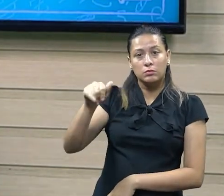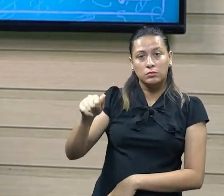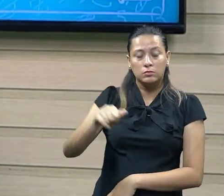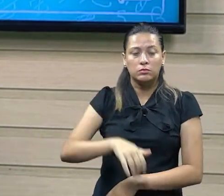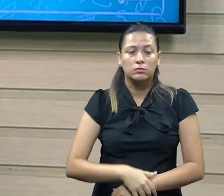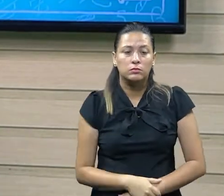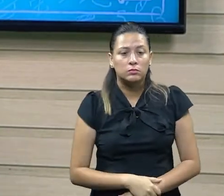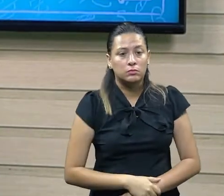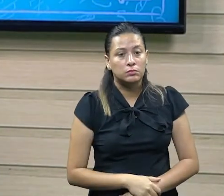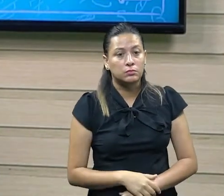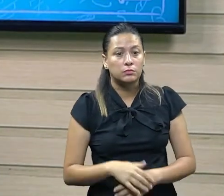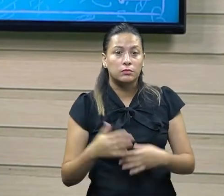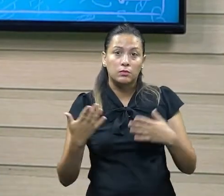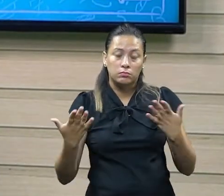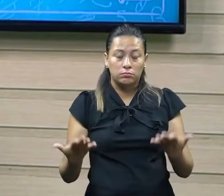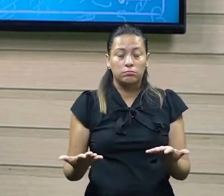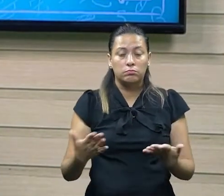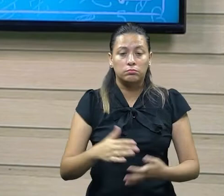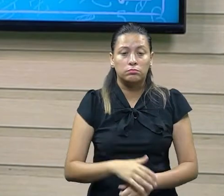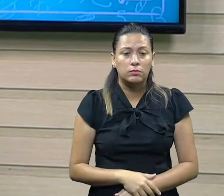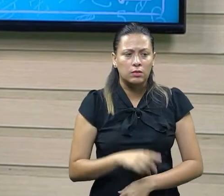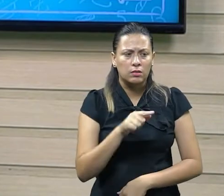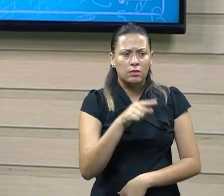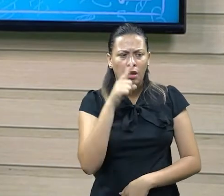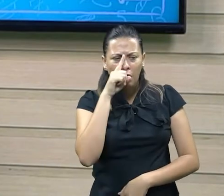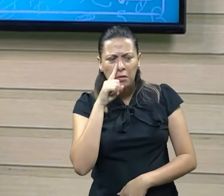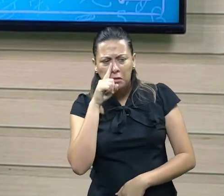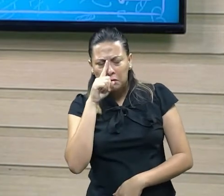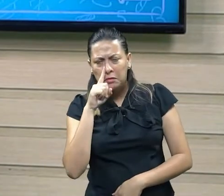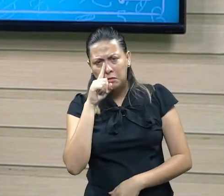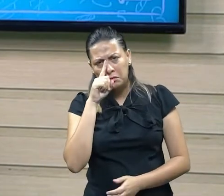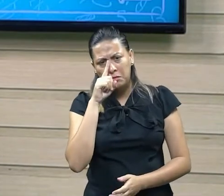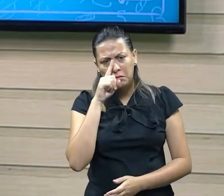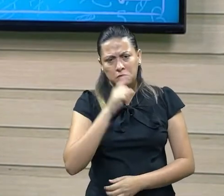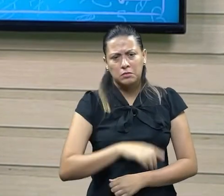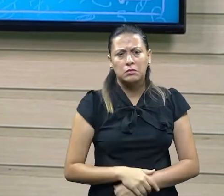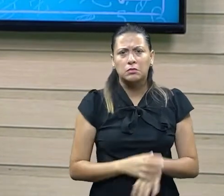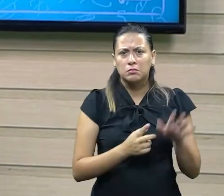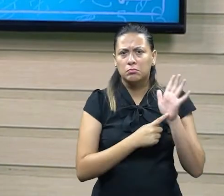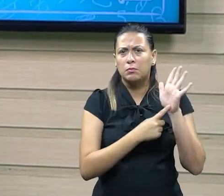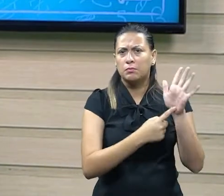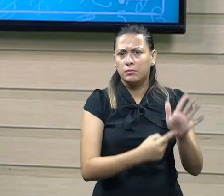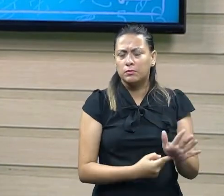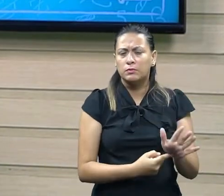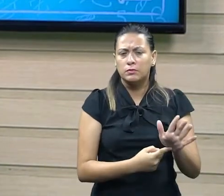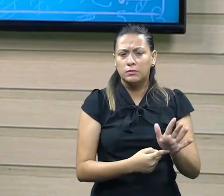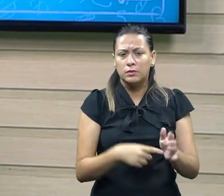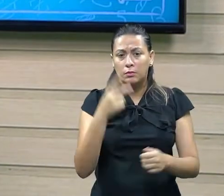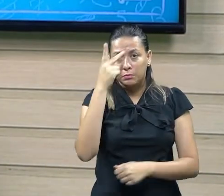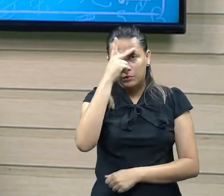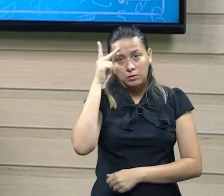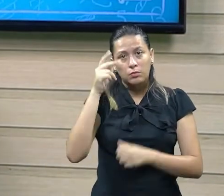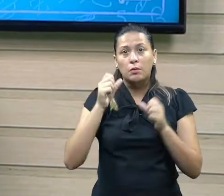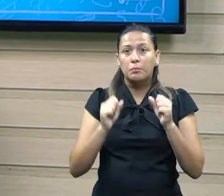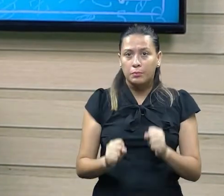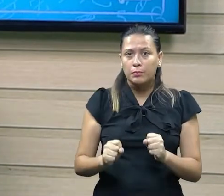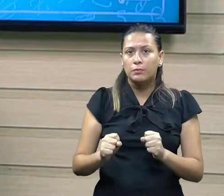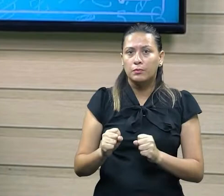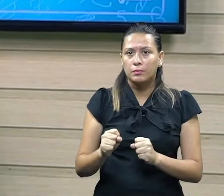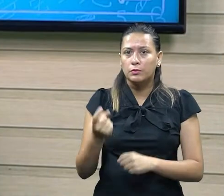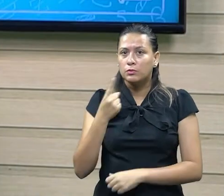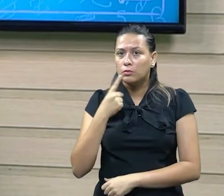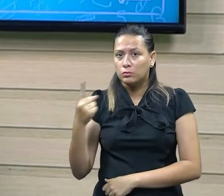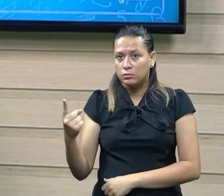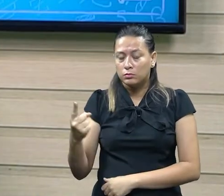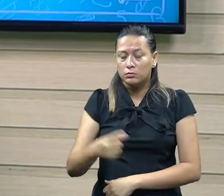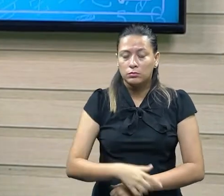Se por um acaso algo tiver correndo risco, oferecendo risco, a pessoa pode fazer a